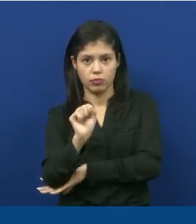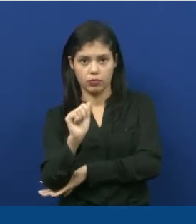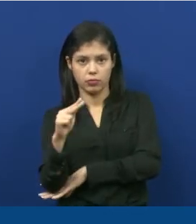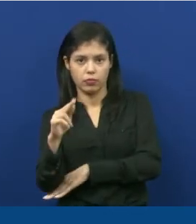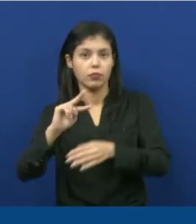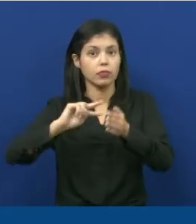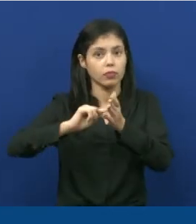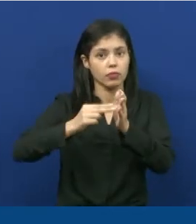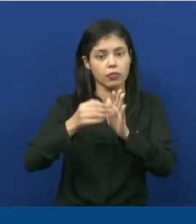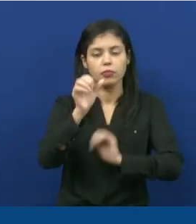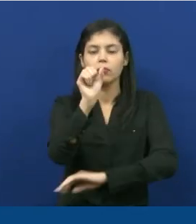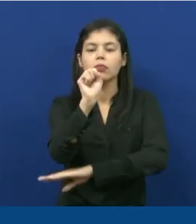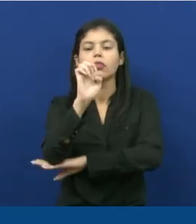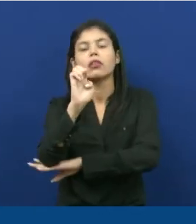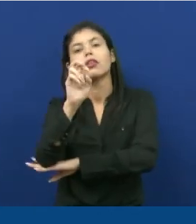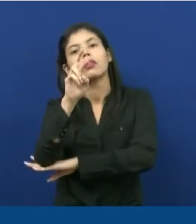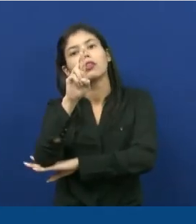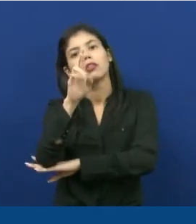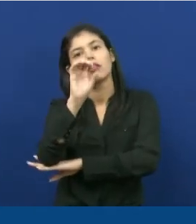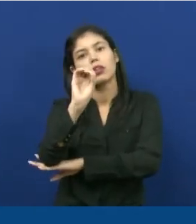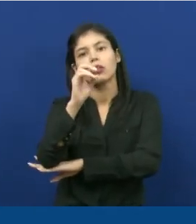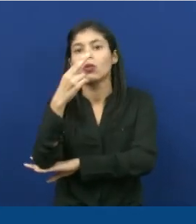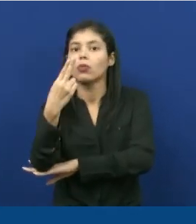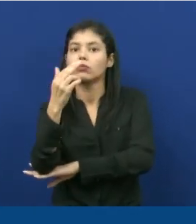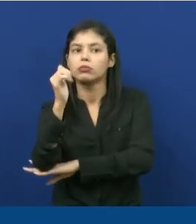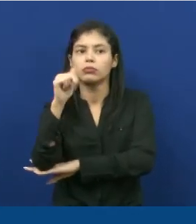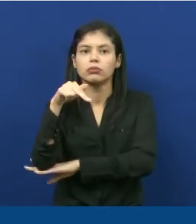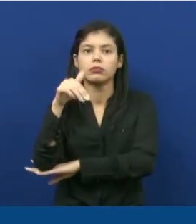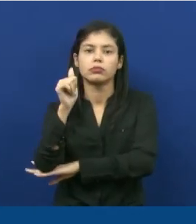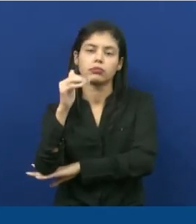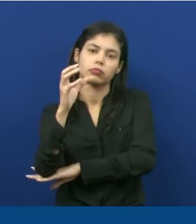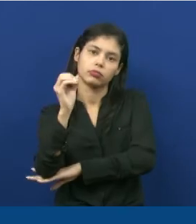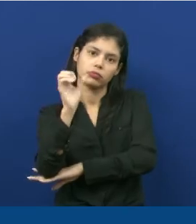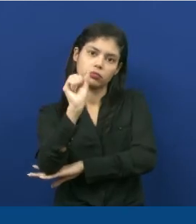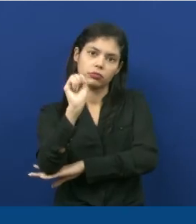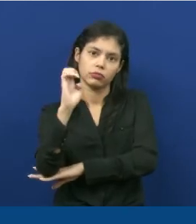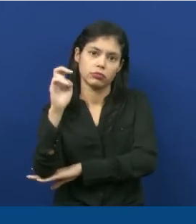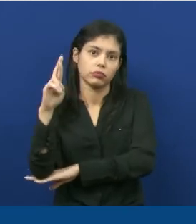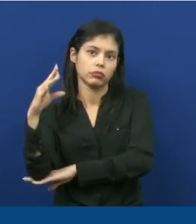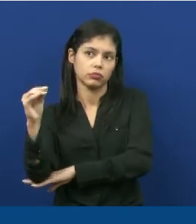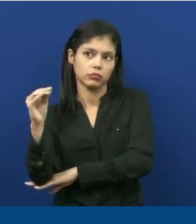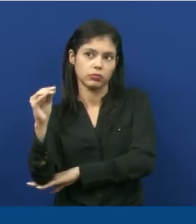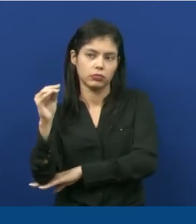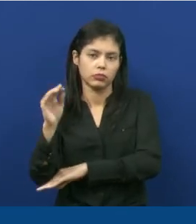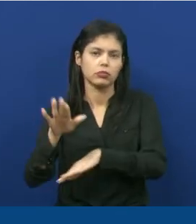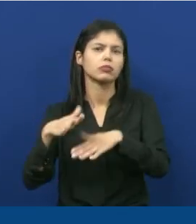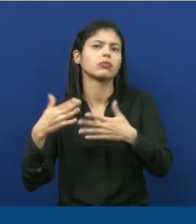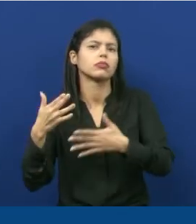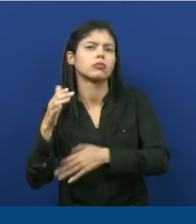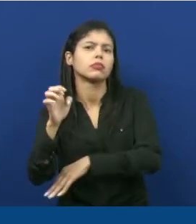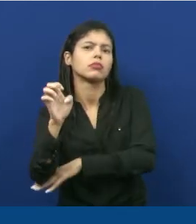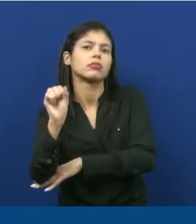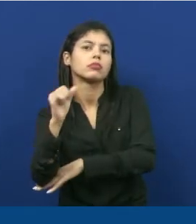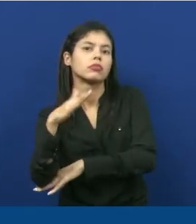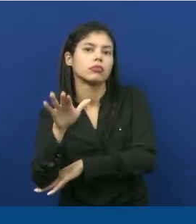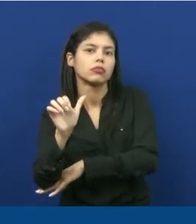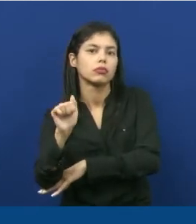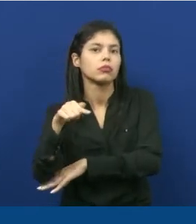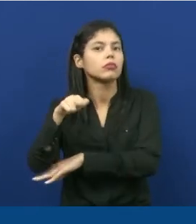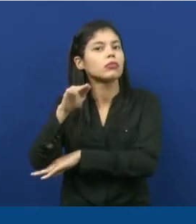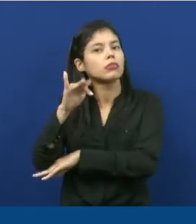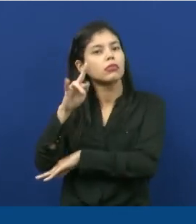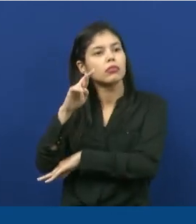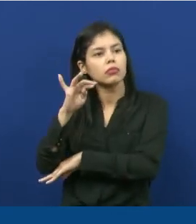não ser, eis a questão. E aí, você pode estar me perguntando, por que aí o verbo to be